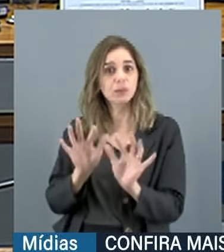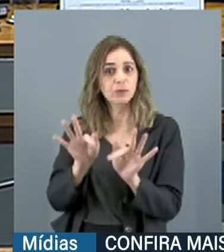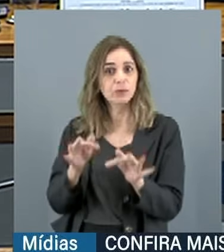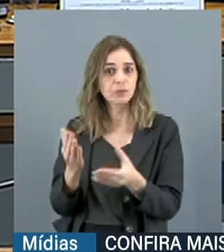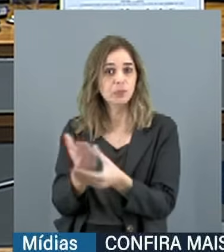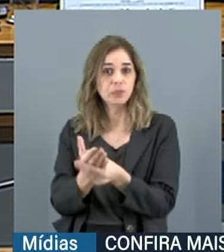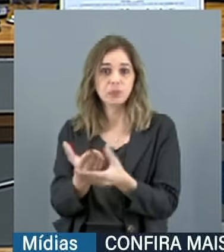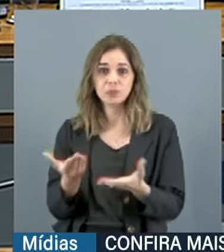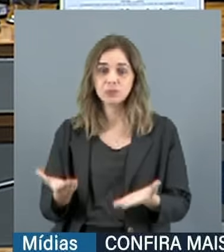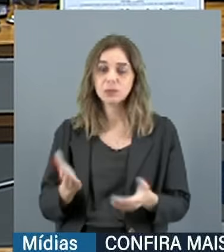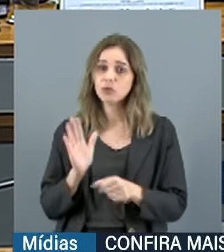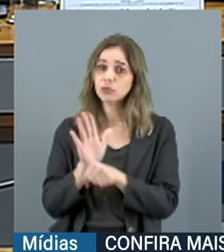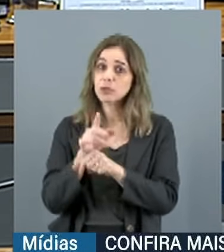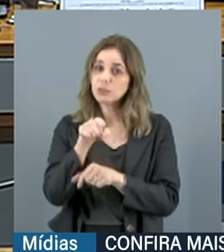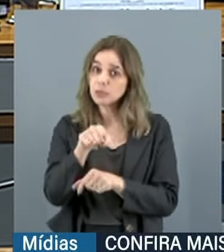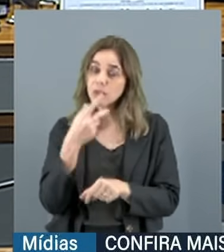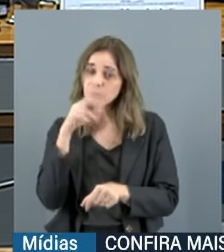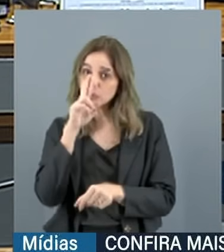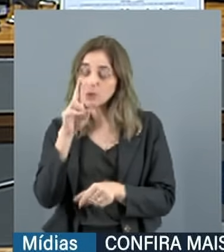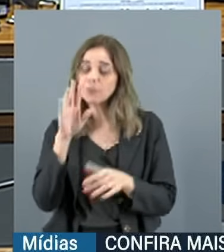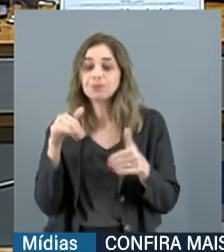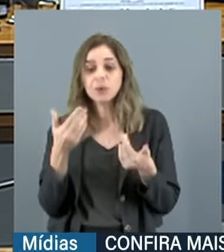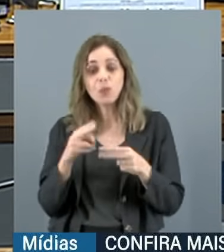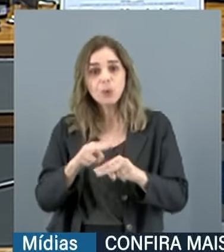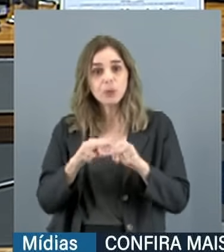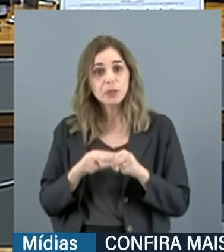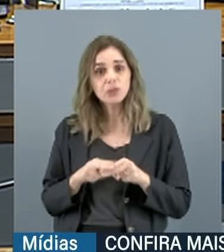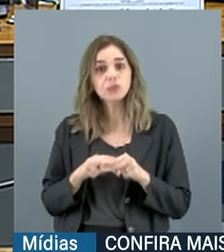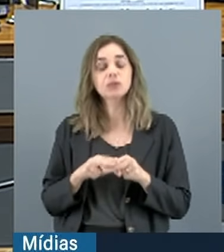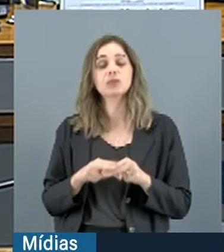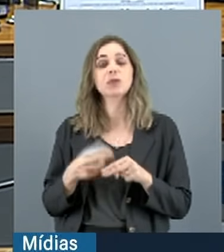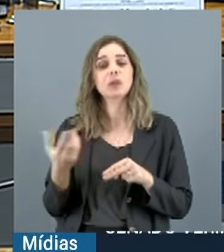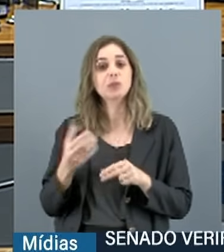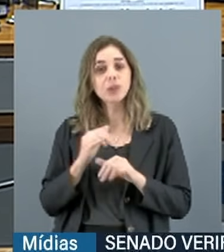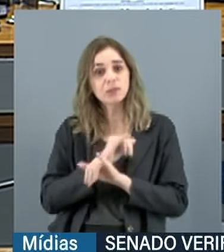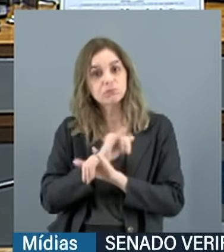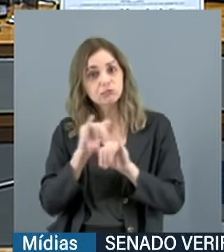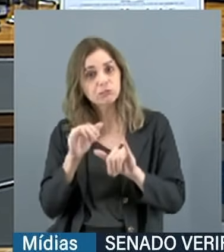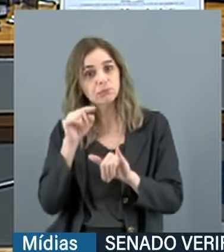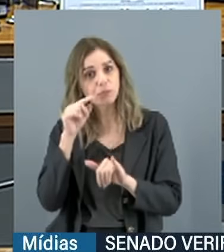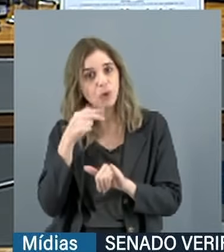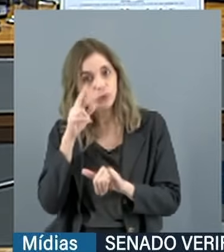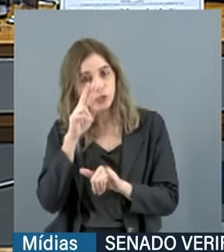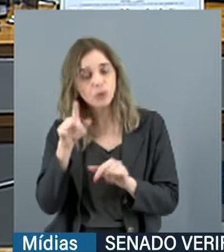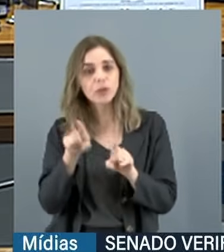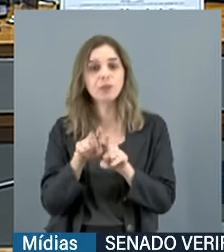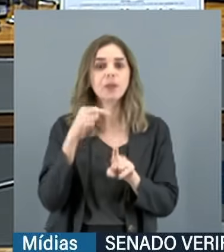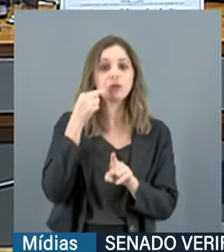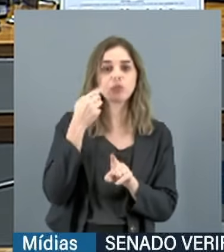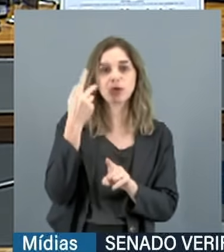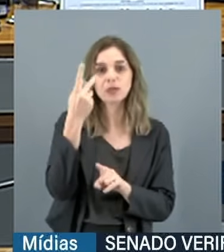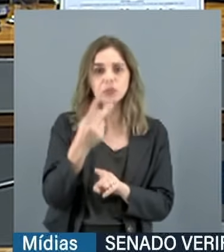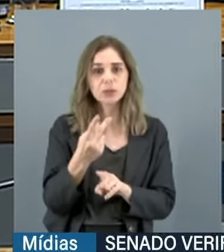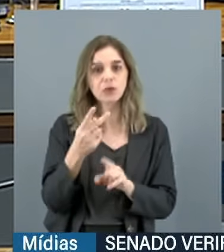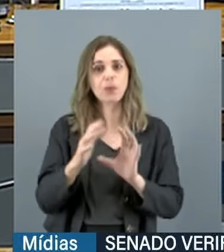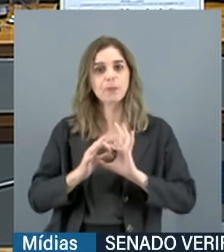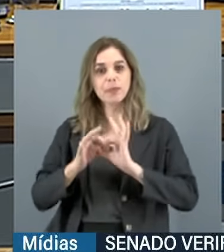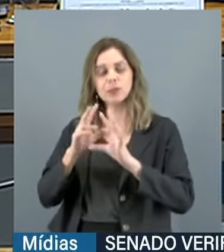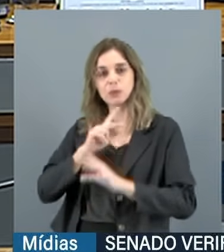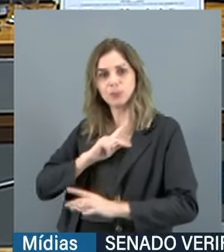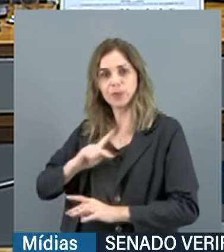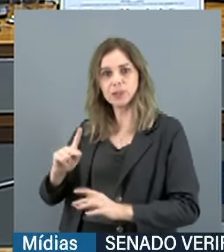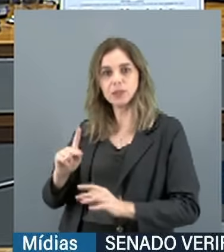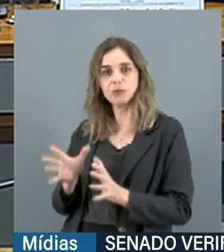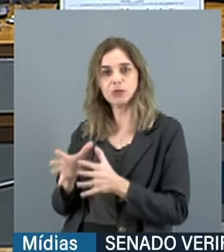deixar aqui isso consignado ao senhor, ao seu advogado, com a permissão do presidente desta comissão. Nós temos uma secretaria